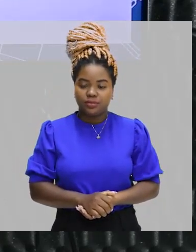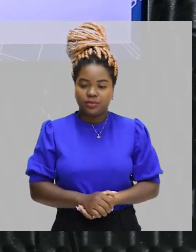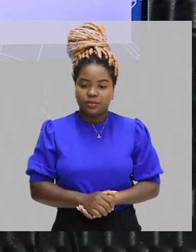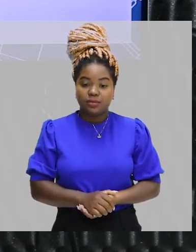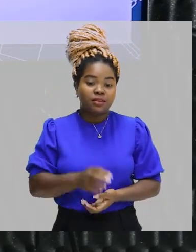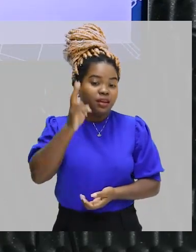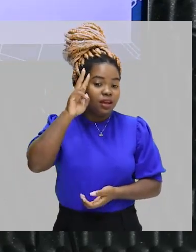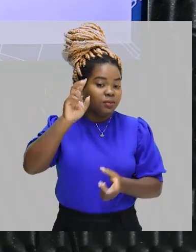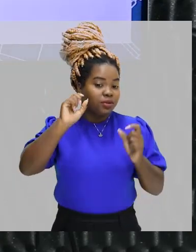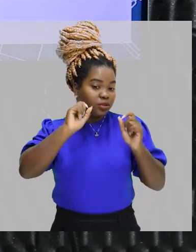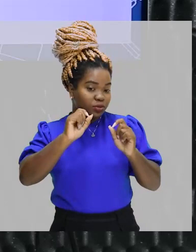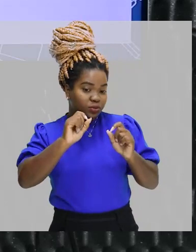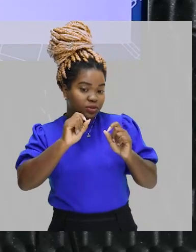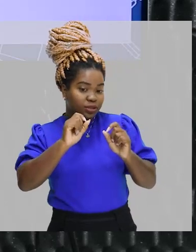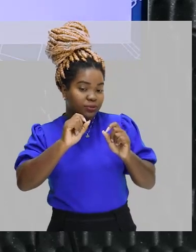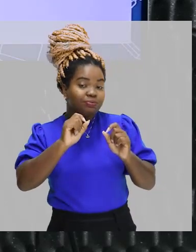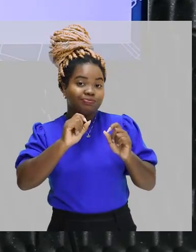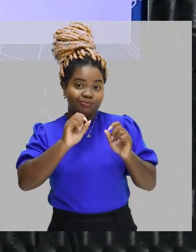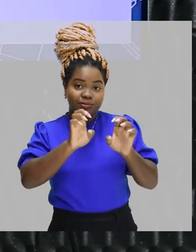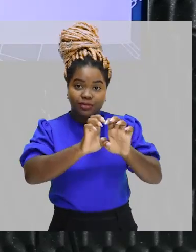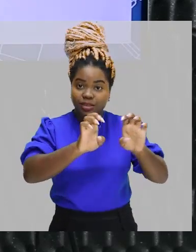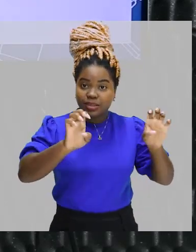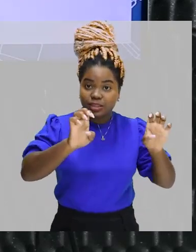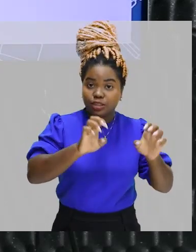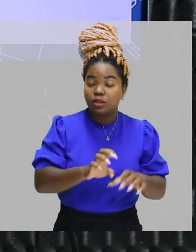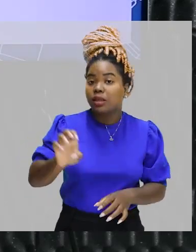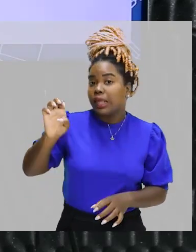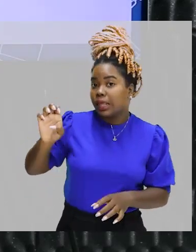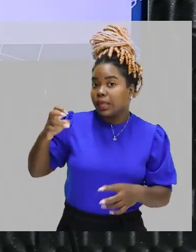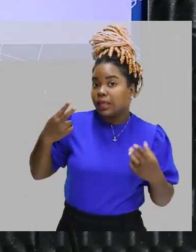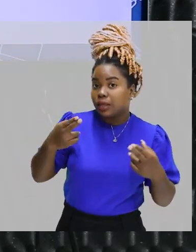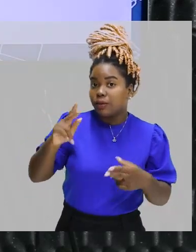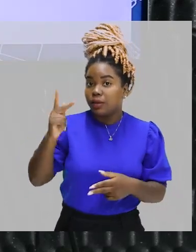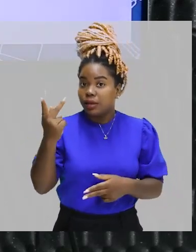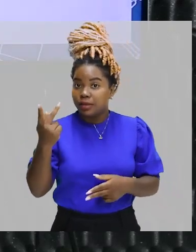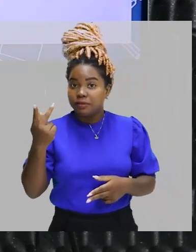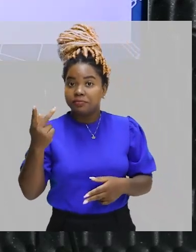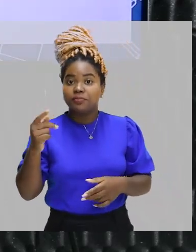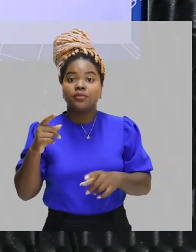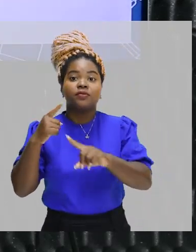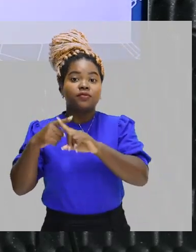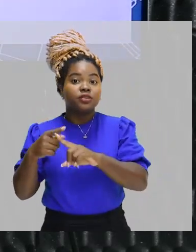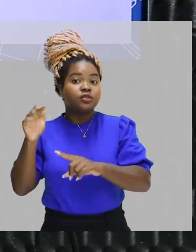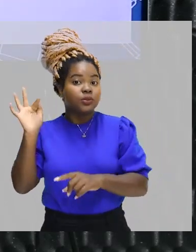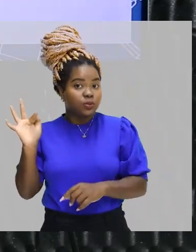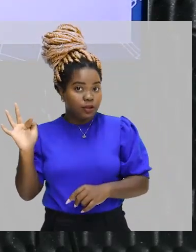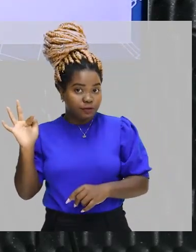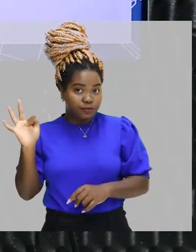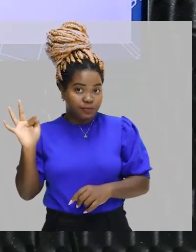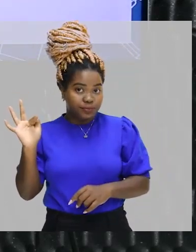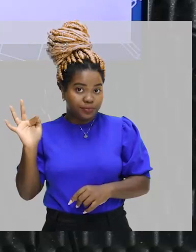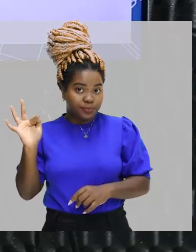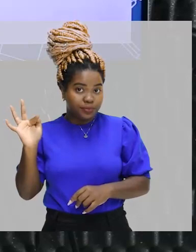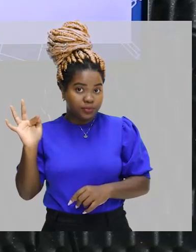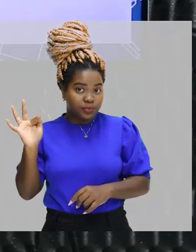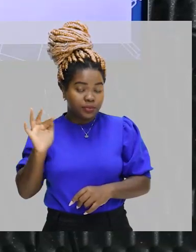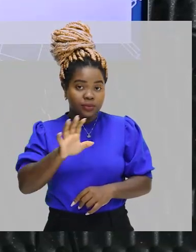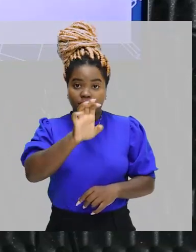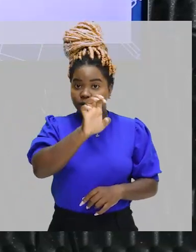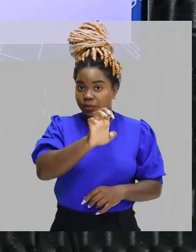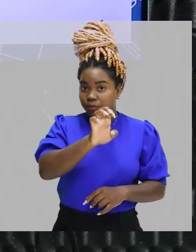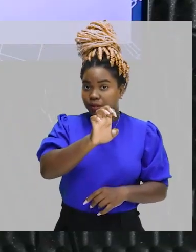Lembra lá da equaçãozinha, né? Que é o E igual ao H vezes o F, não é isso? Então,